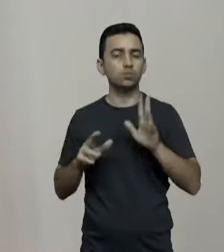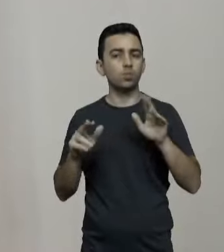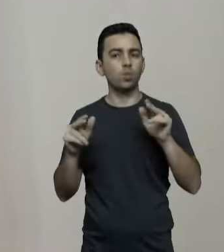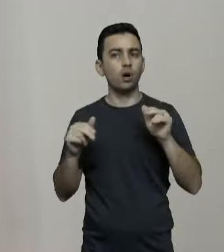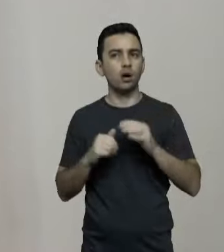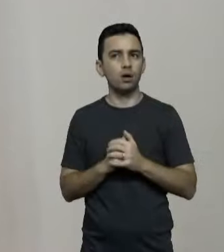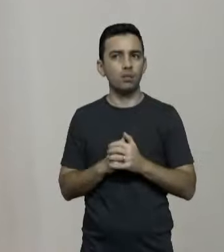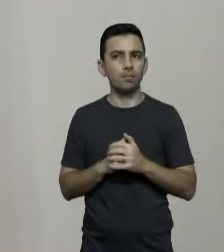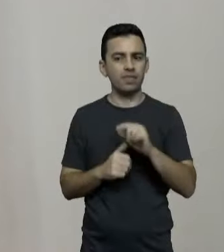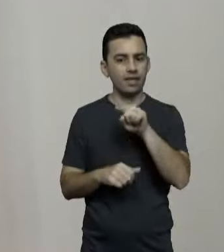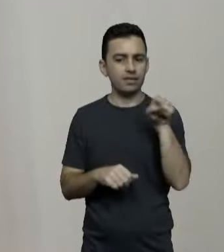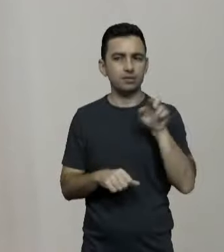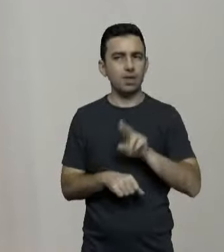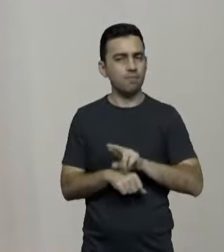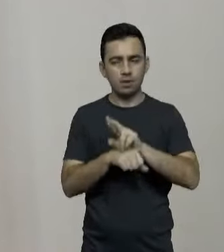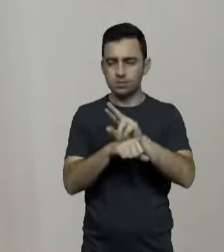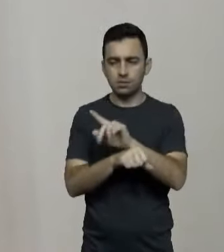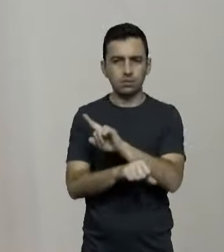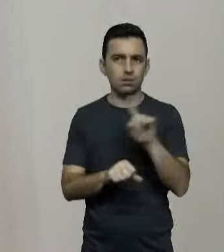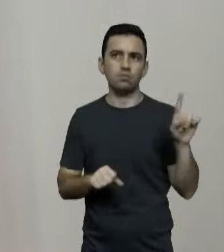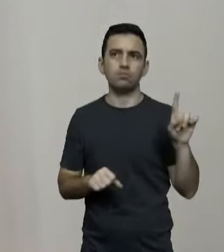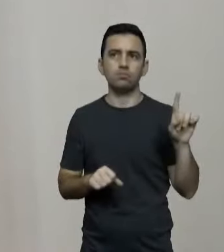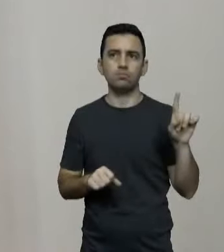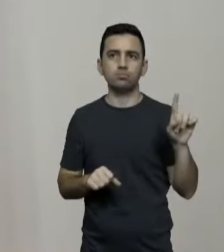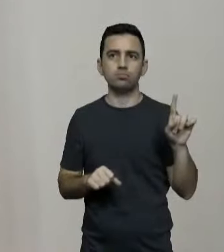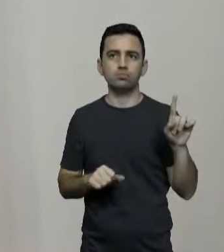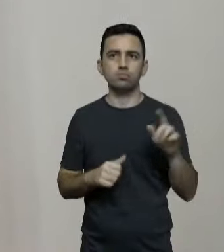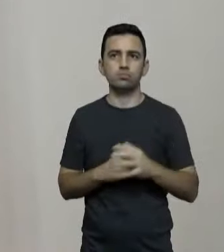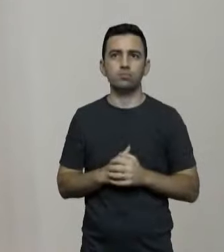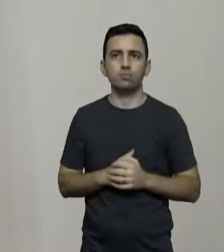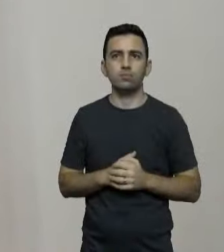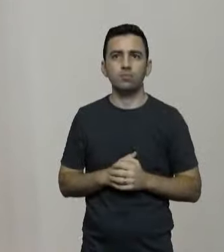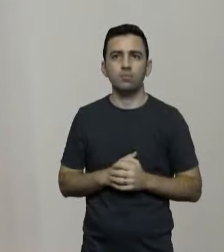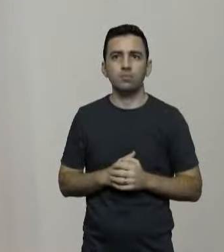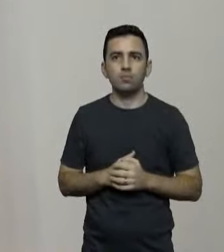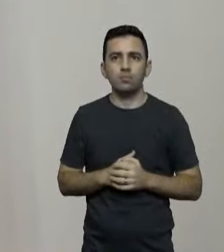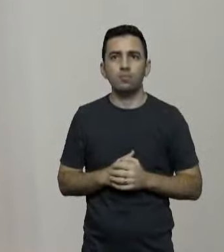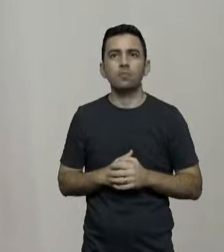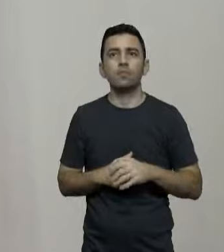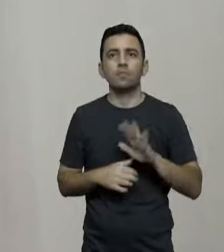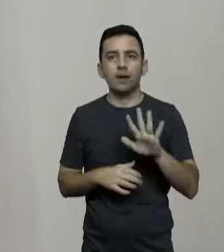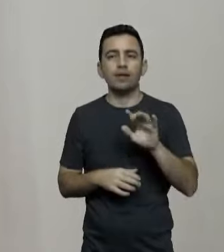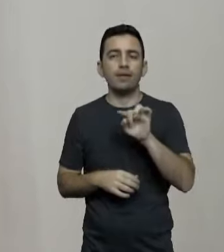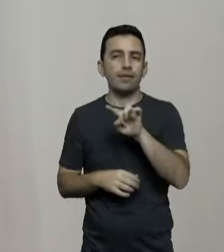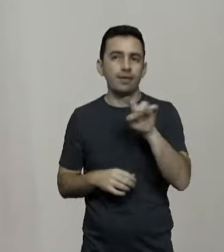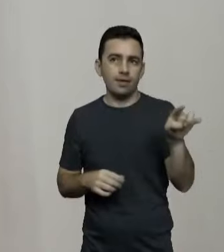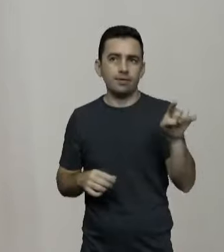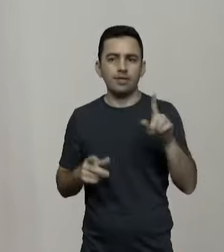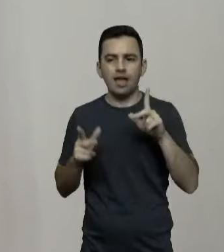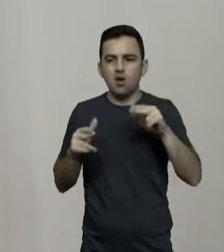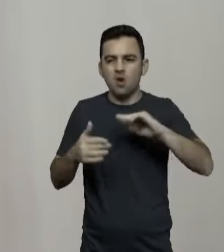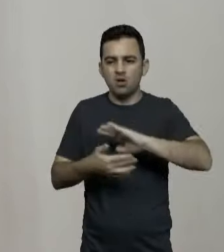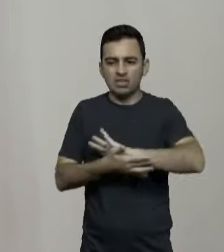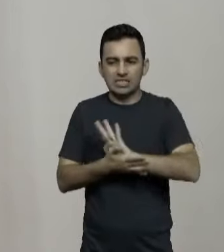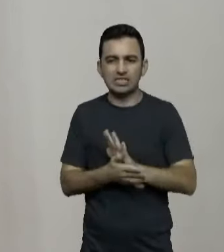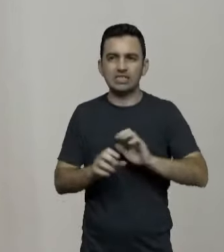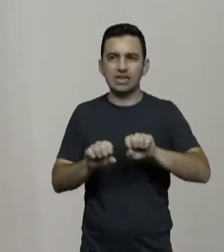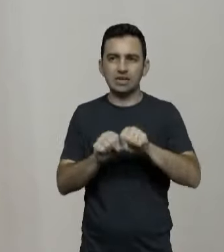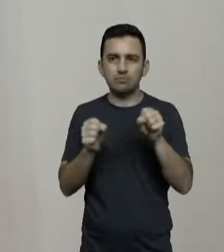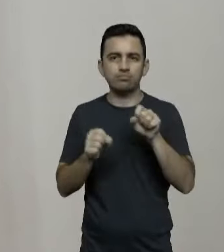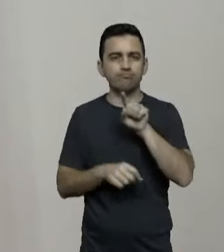Não representam a magistratura do Brasil, mas estão destruindo a imagem do